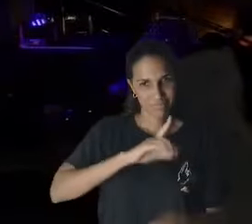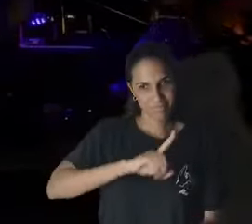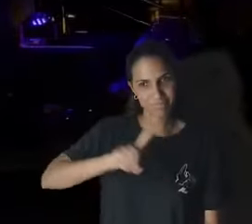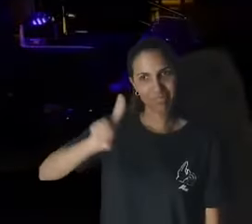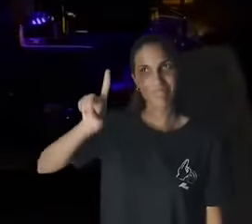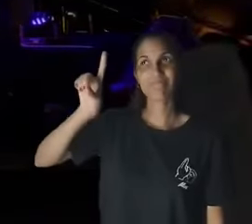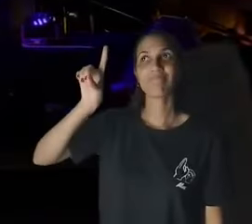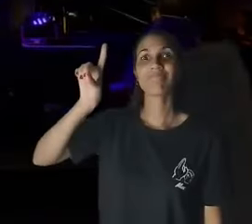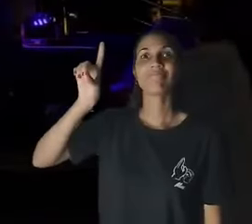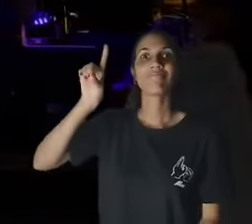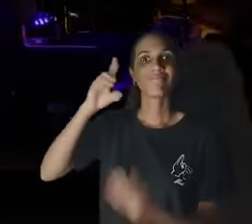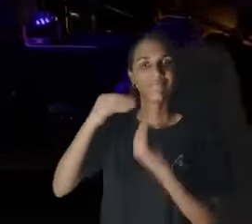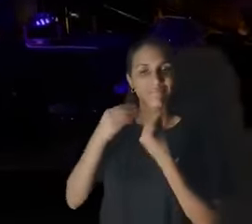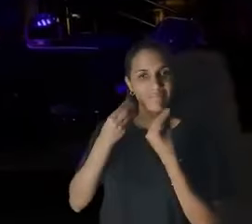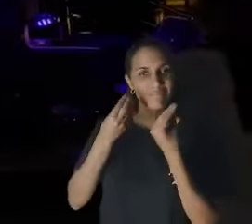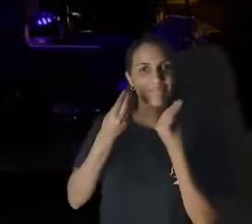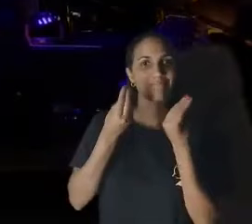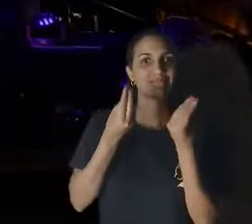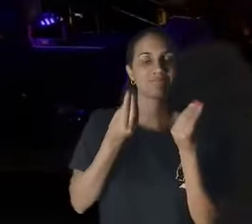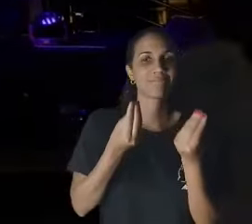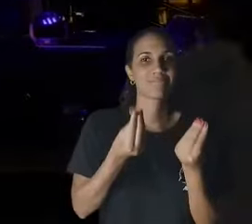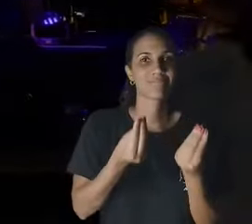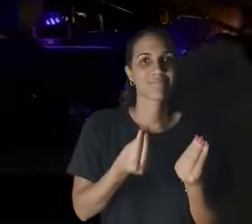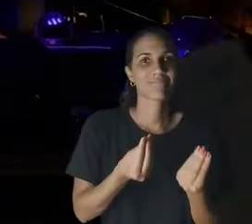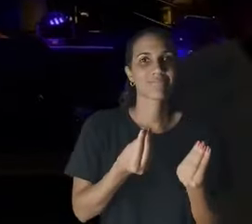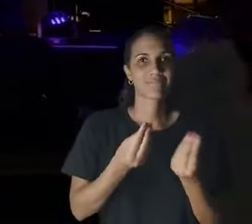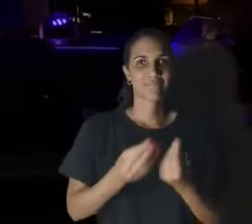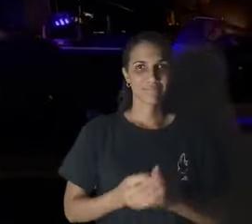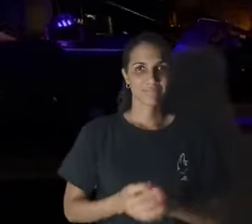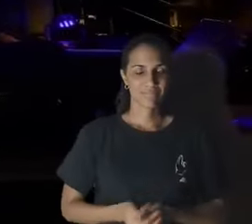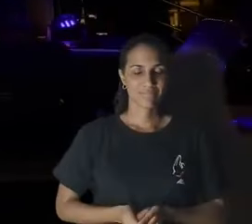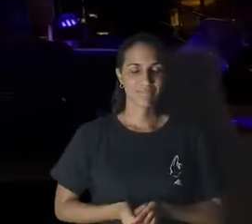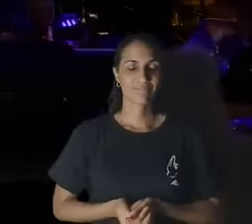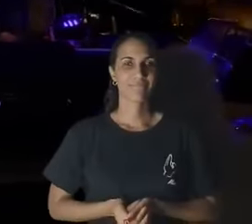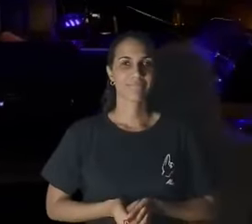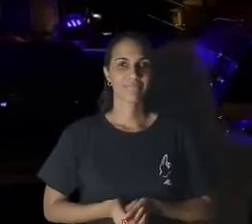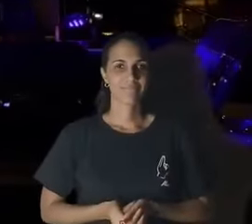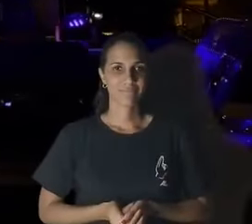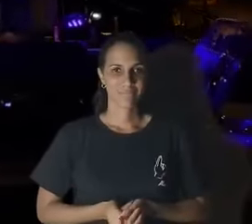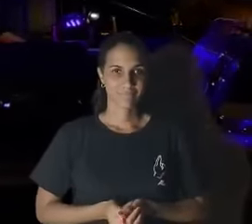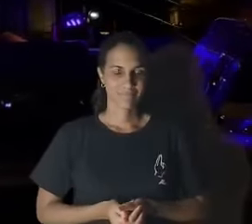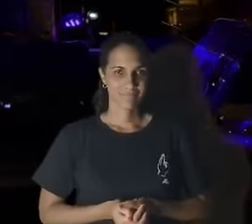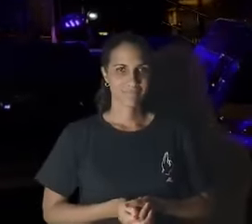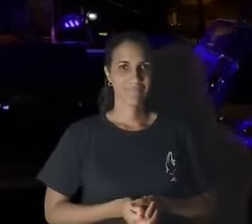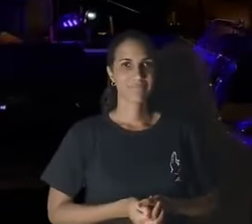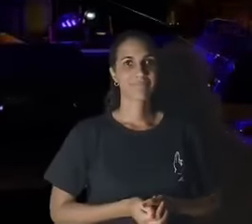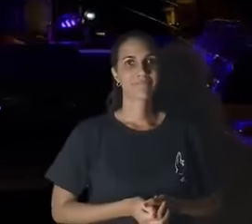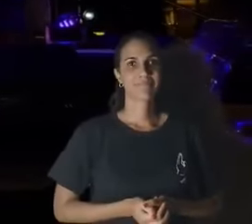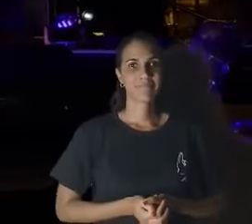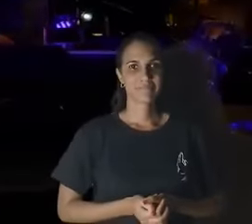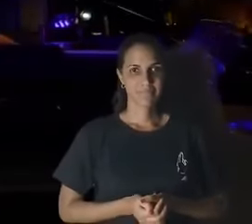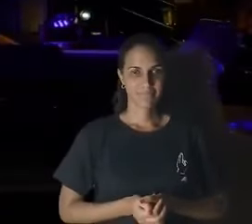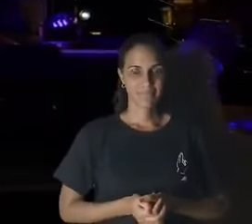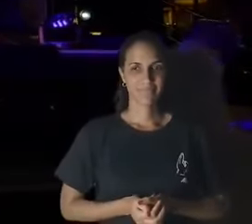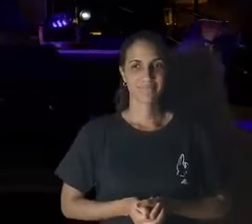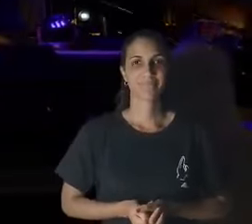entregou. sobre